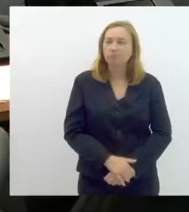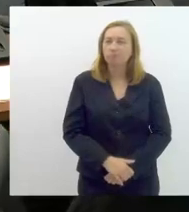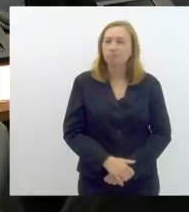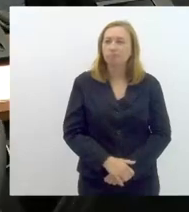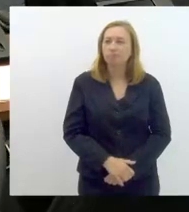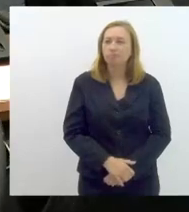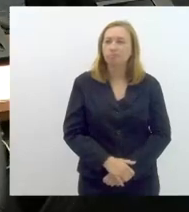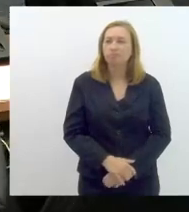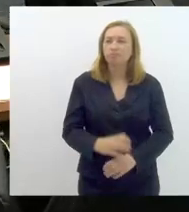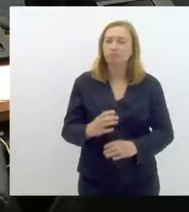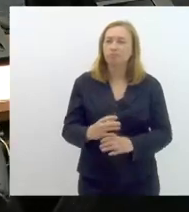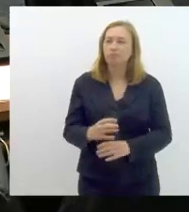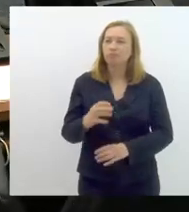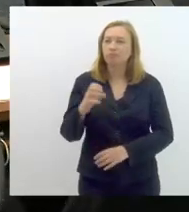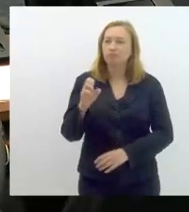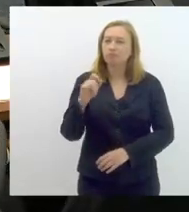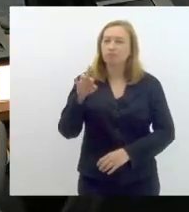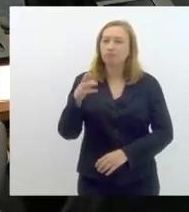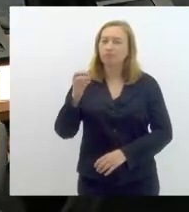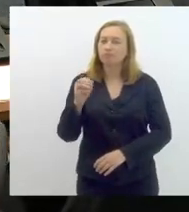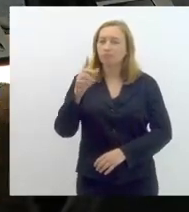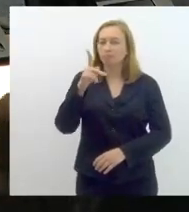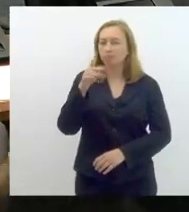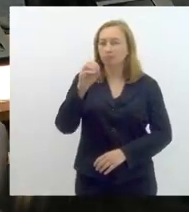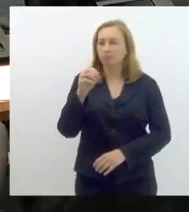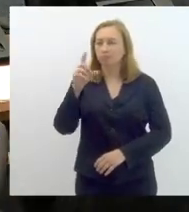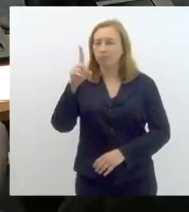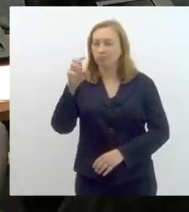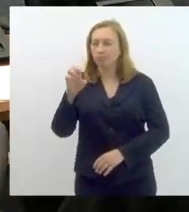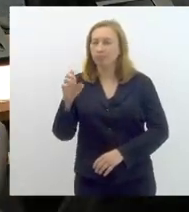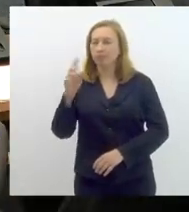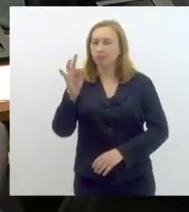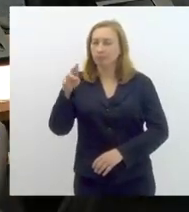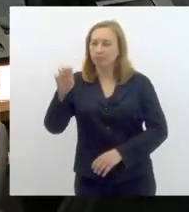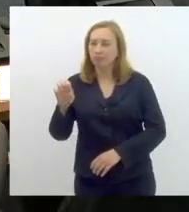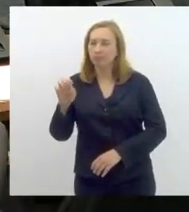Engenheiro Paulo de Frontin, Letícia de Paula Crespo.